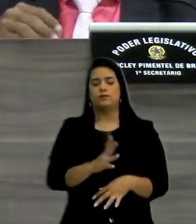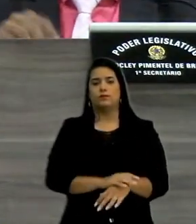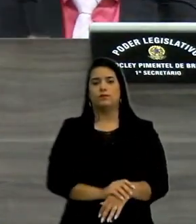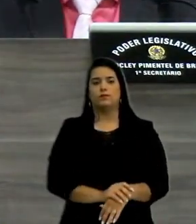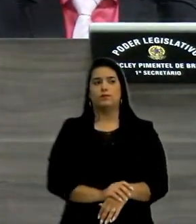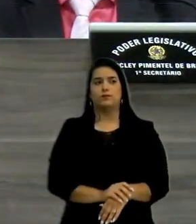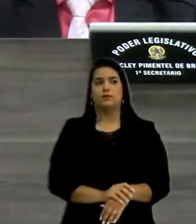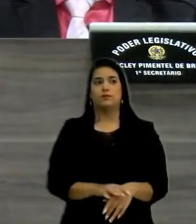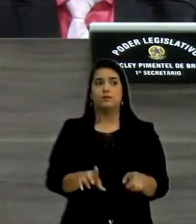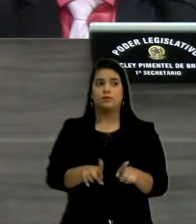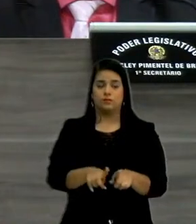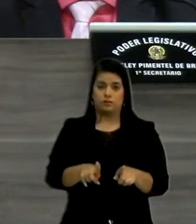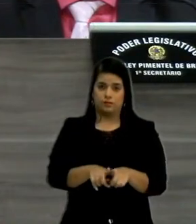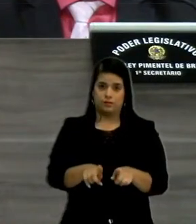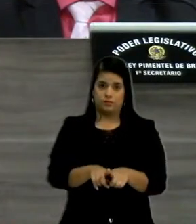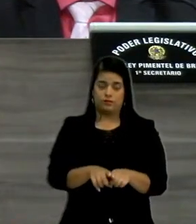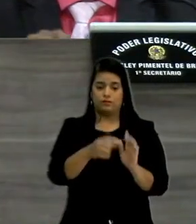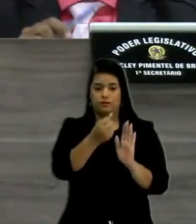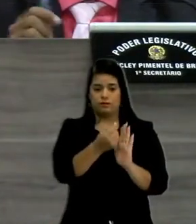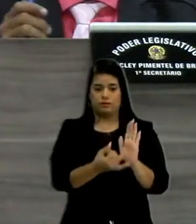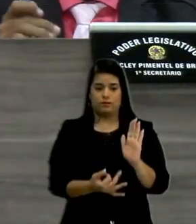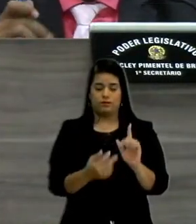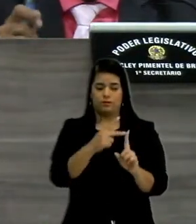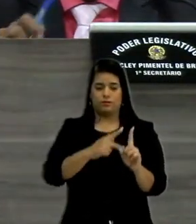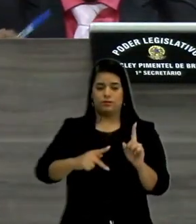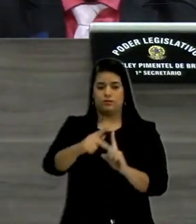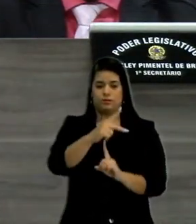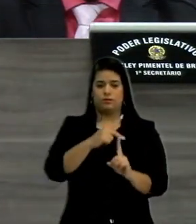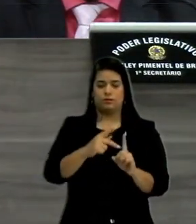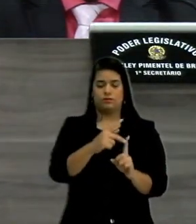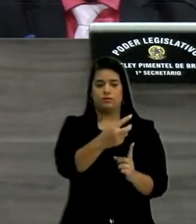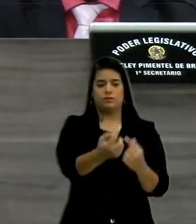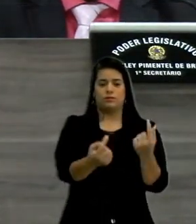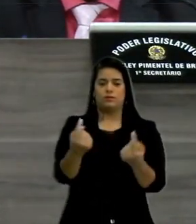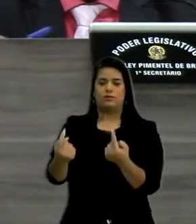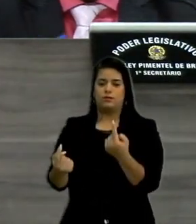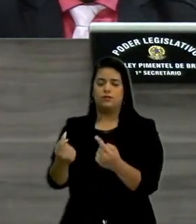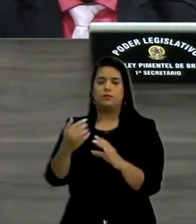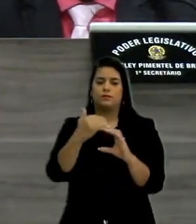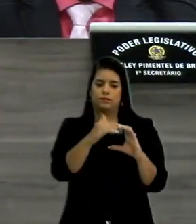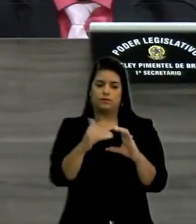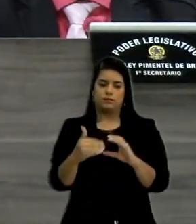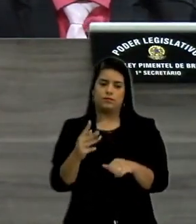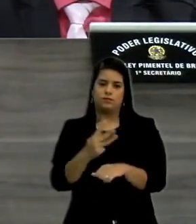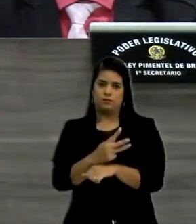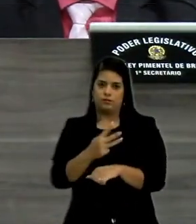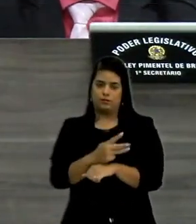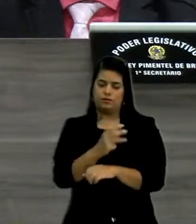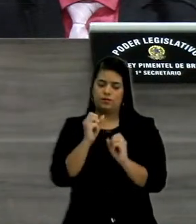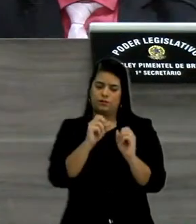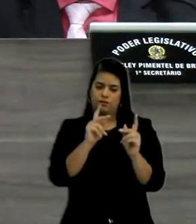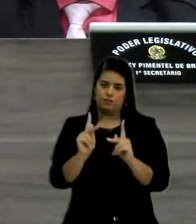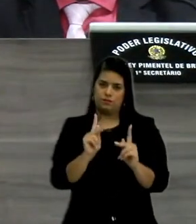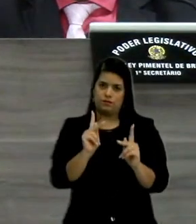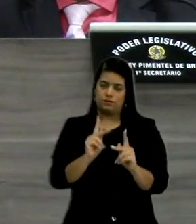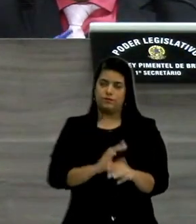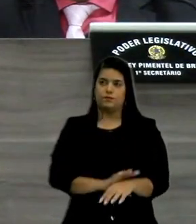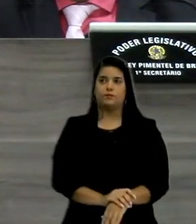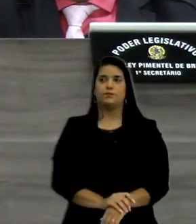Aqui está também a prestação de conta do Previuna. Cada vereador vai receber também em PDF, tá bom assim?